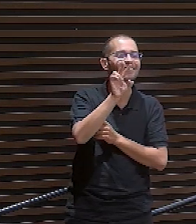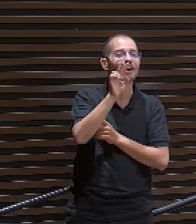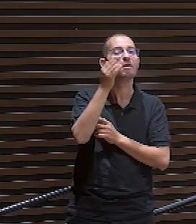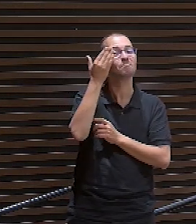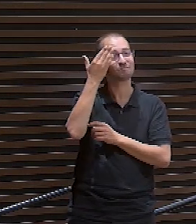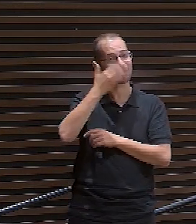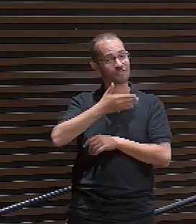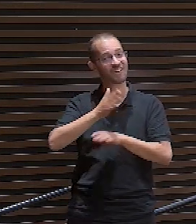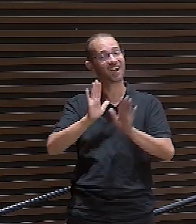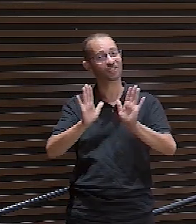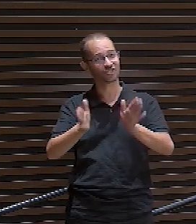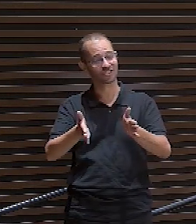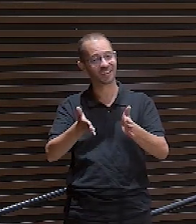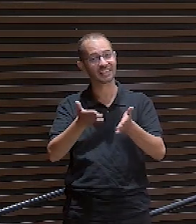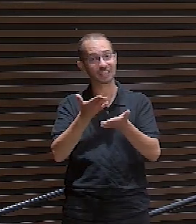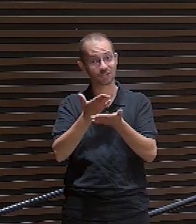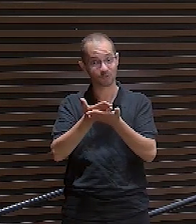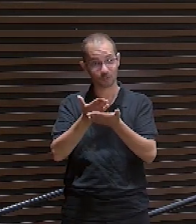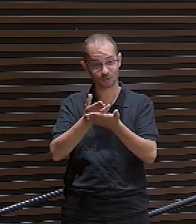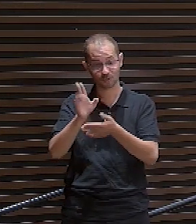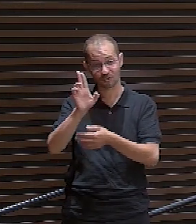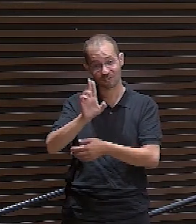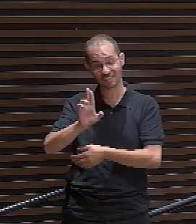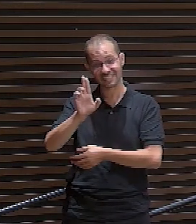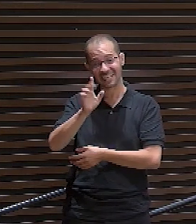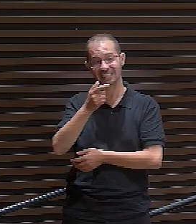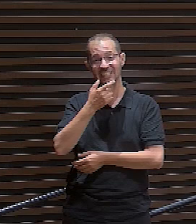Comprovada, estudo de uma universidade inglesa de